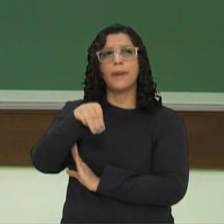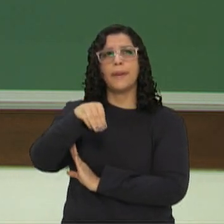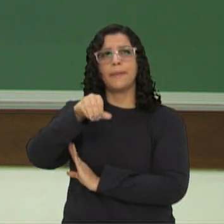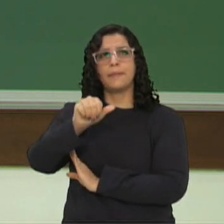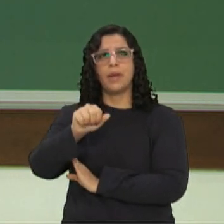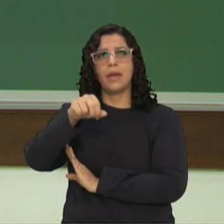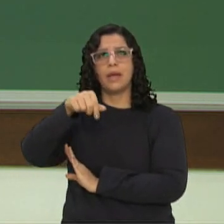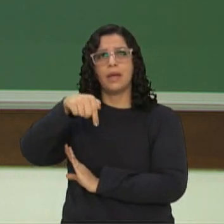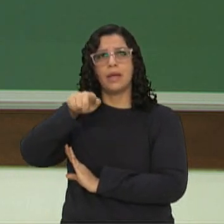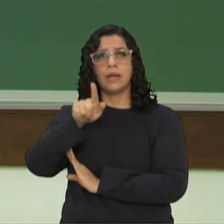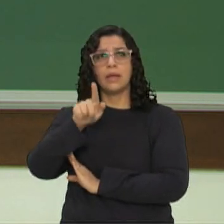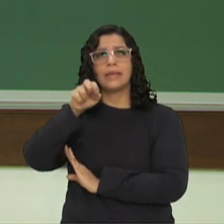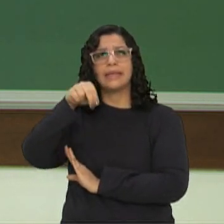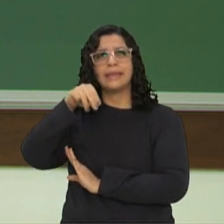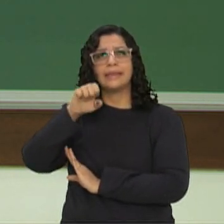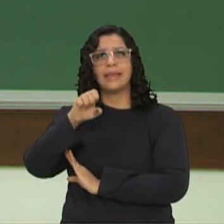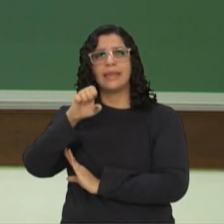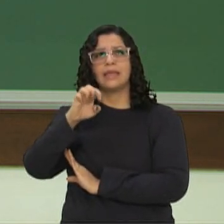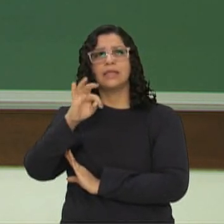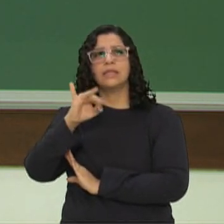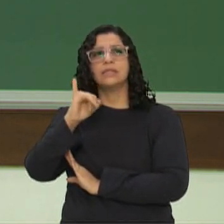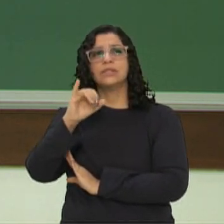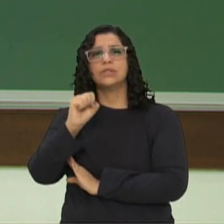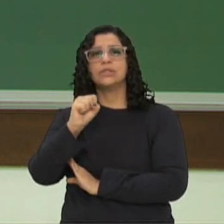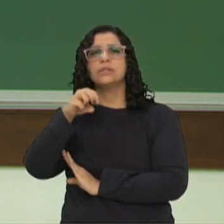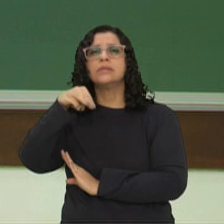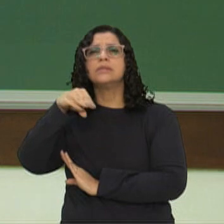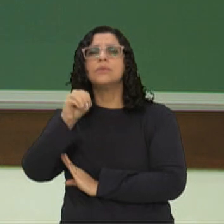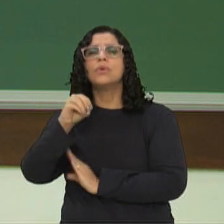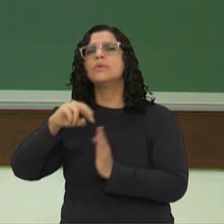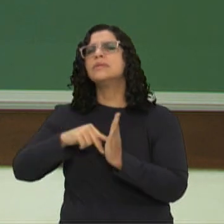as correntes elétricas, né?